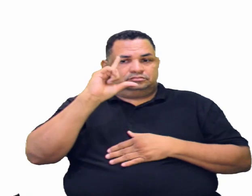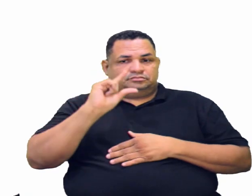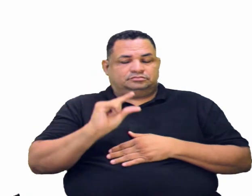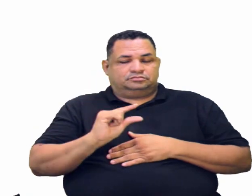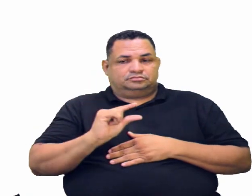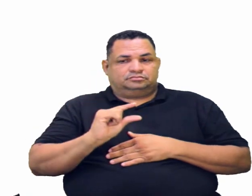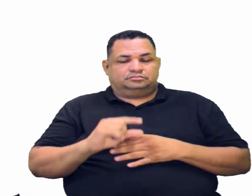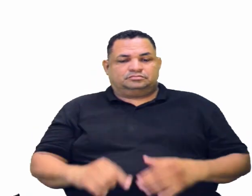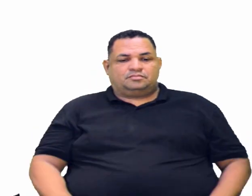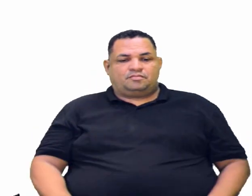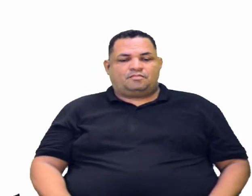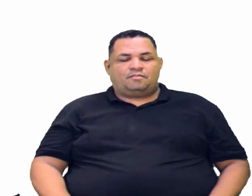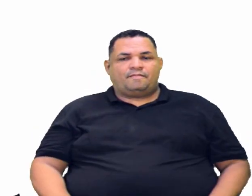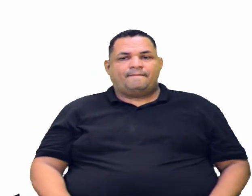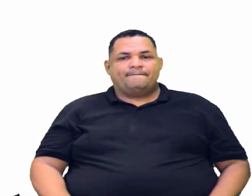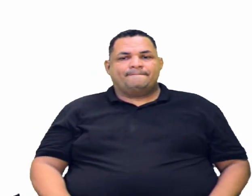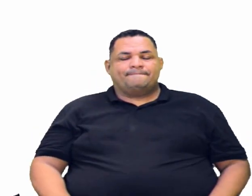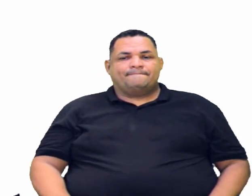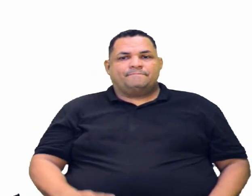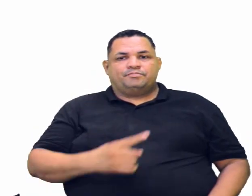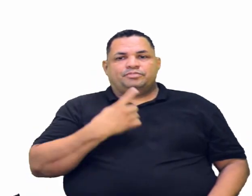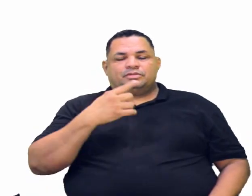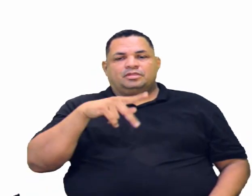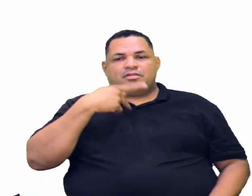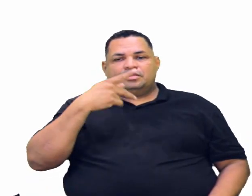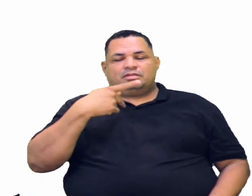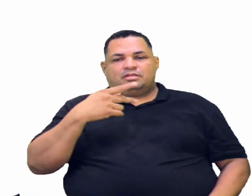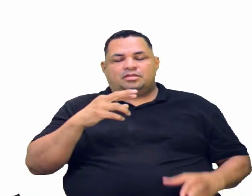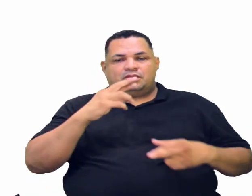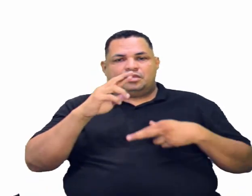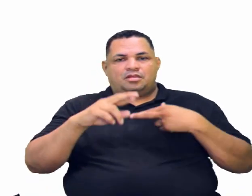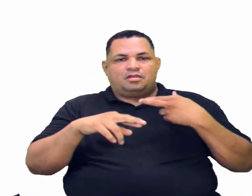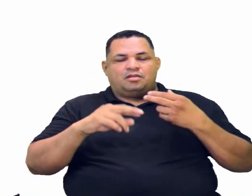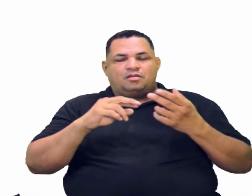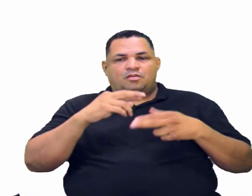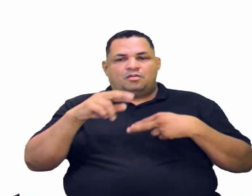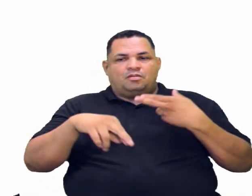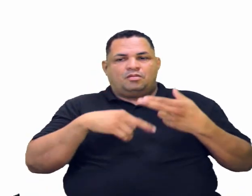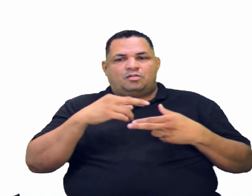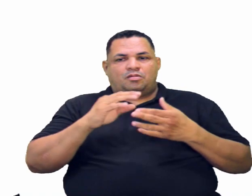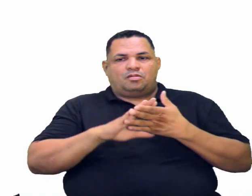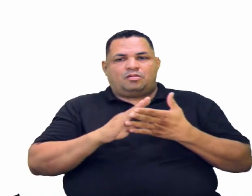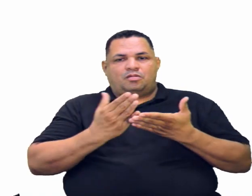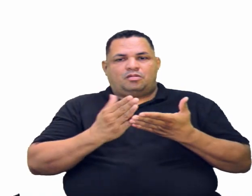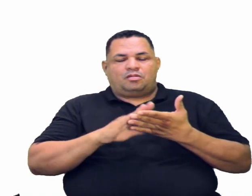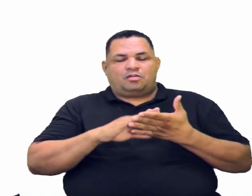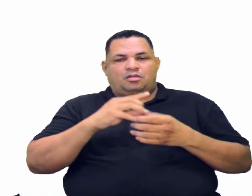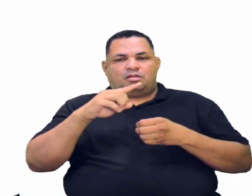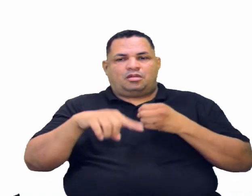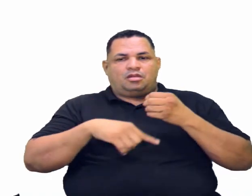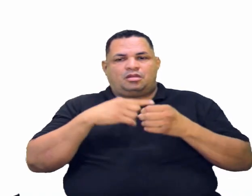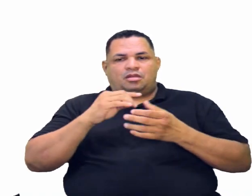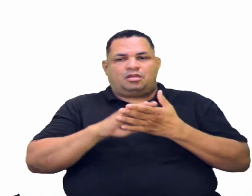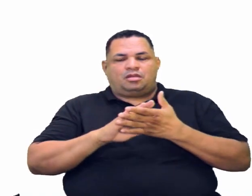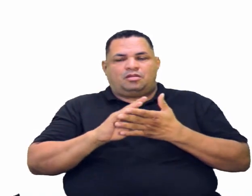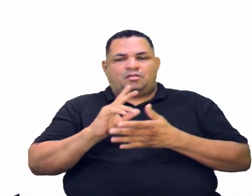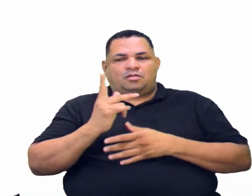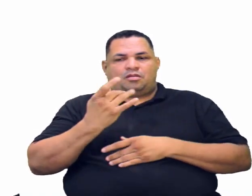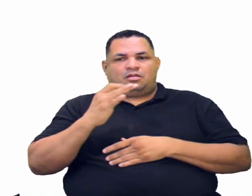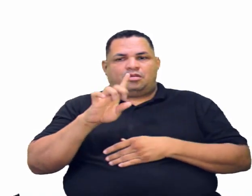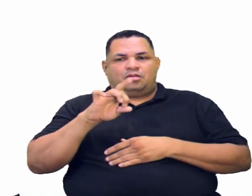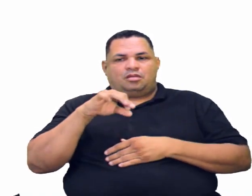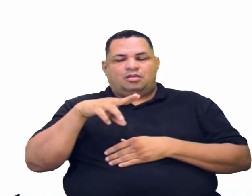gente fala de redução de aldeídos, nós estamos falando de reação que ele vai interagir com átomos de hidrogênio, nós vamos